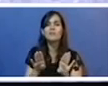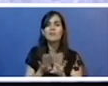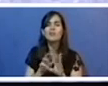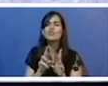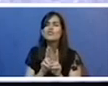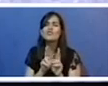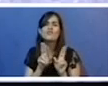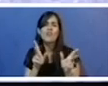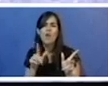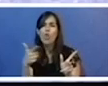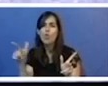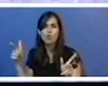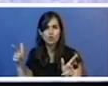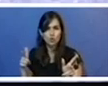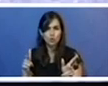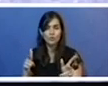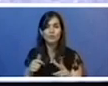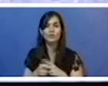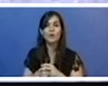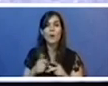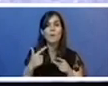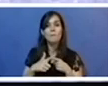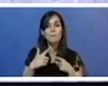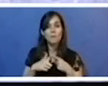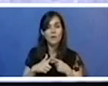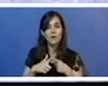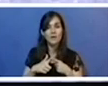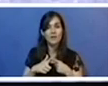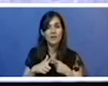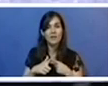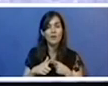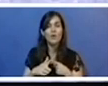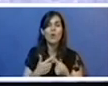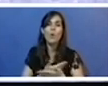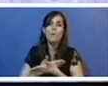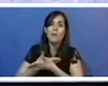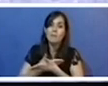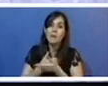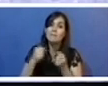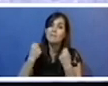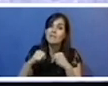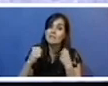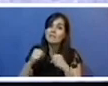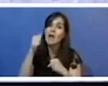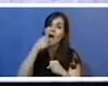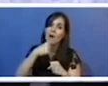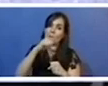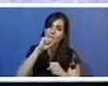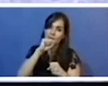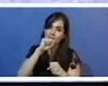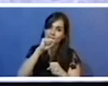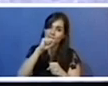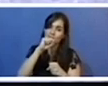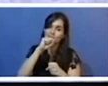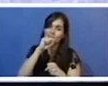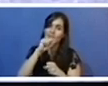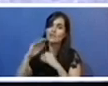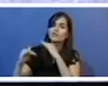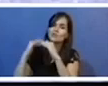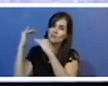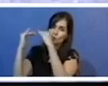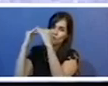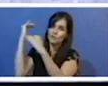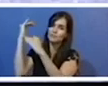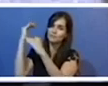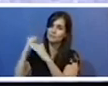muito diferente dos demais animais, porque o recém-nascido depende da mãe para poder ter sucesso no seu